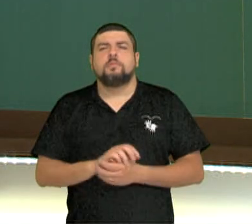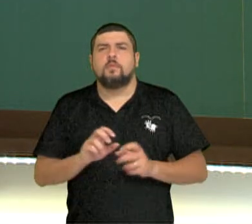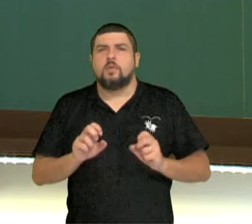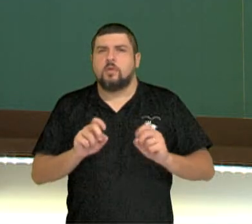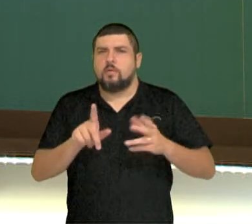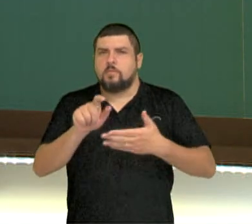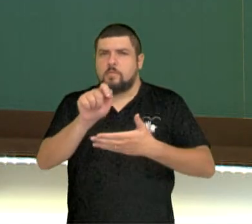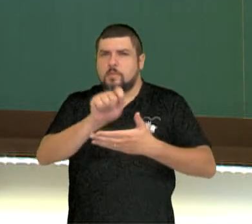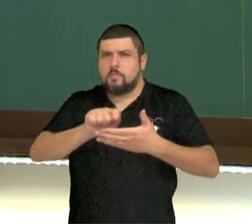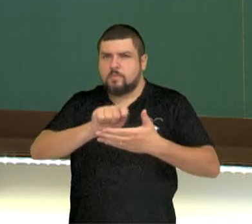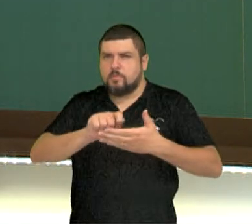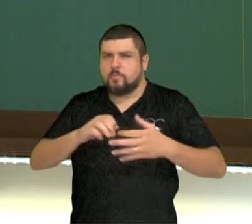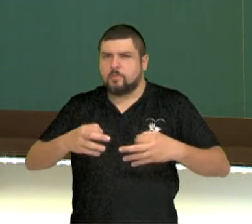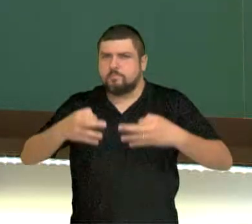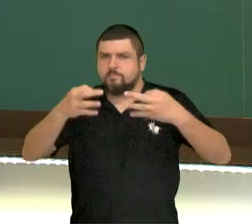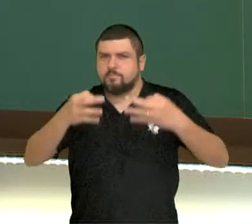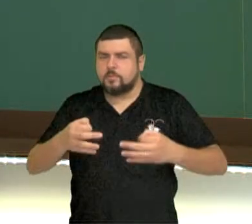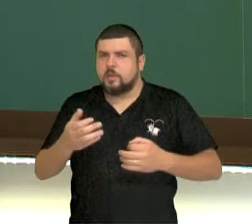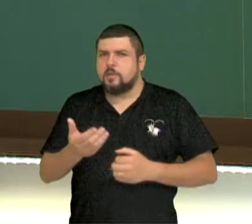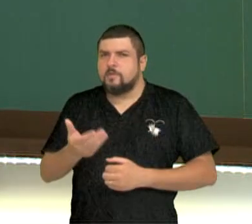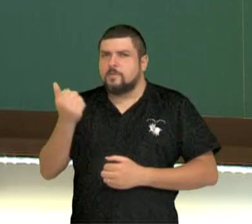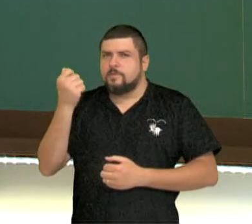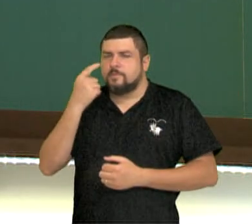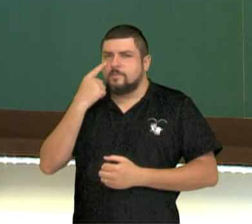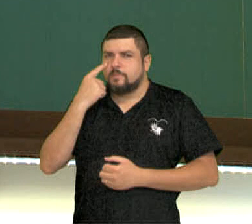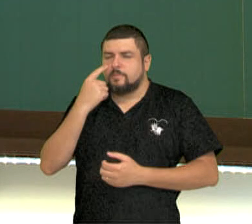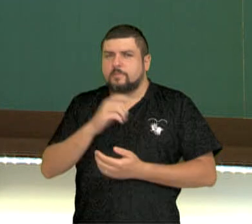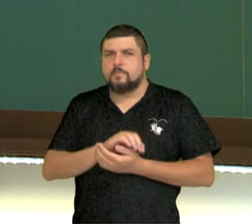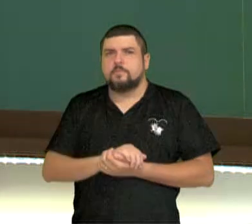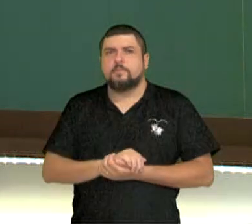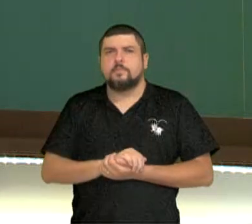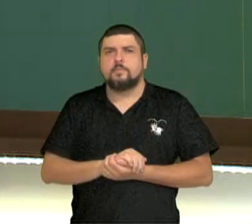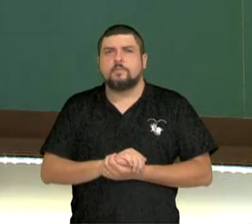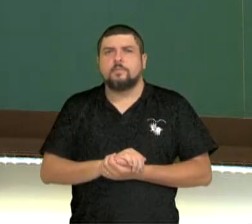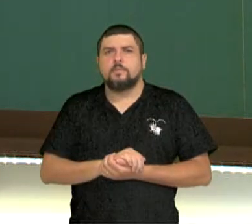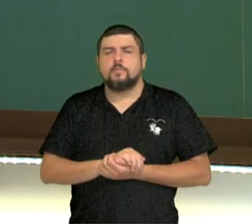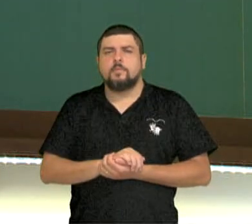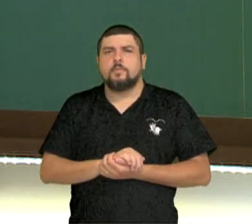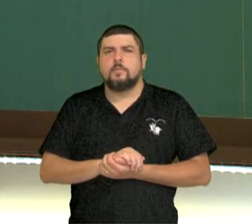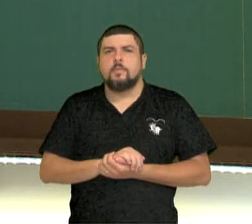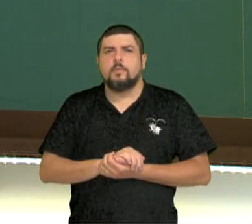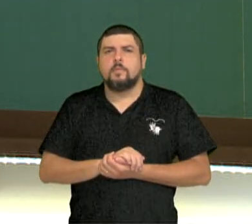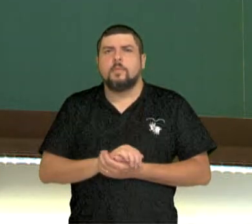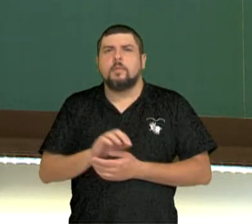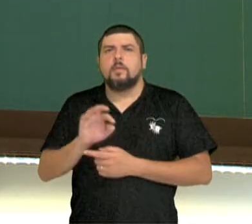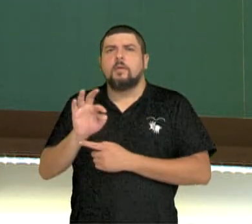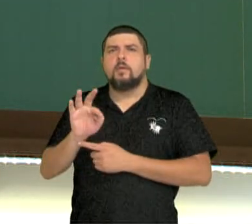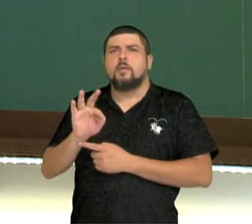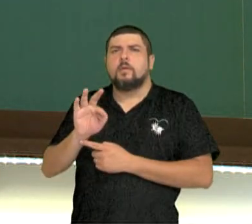Gabaritamos a atividade, então? Vem comigo dar uma olhadinha. Qual é a tese defendida pelo estudante?